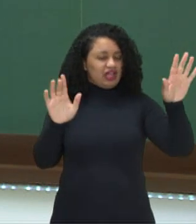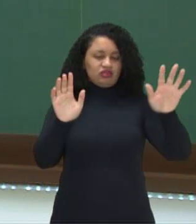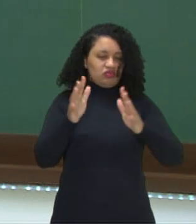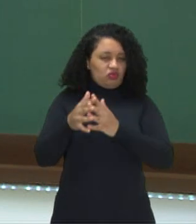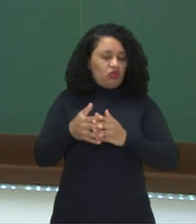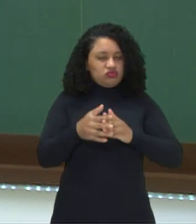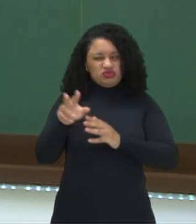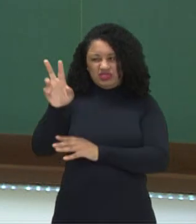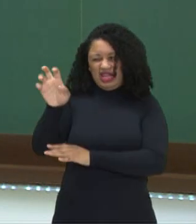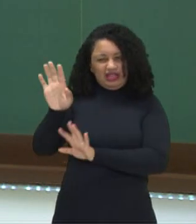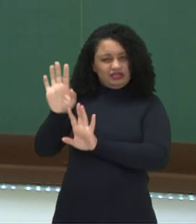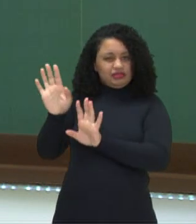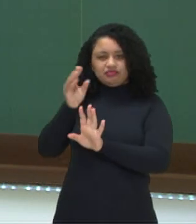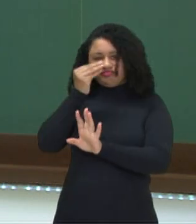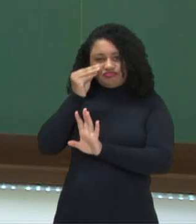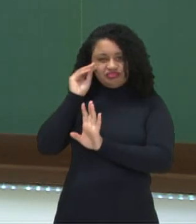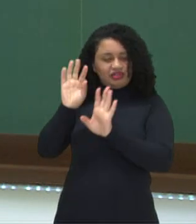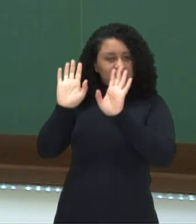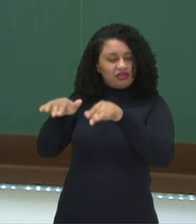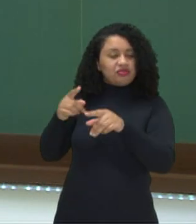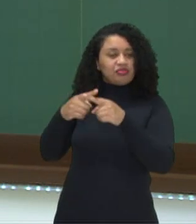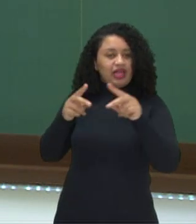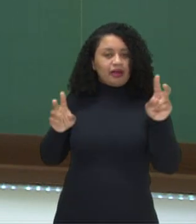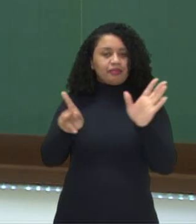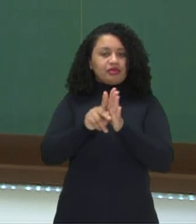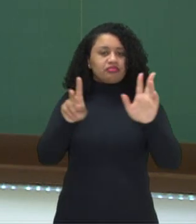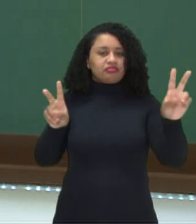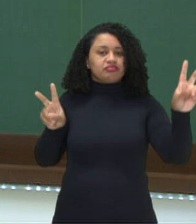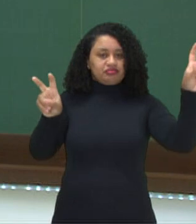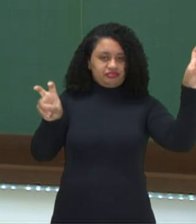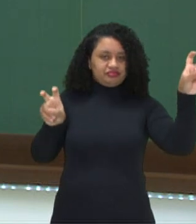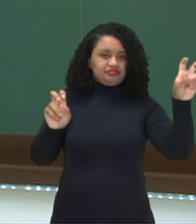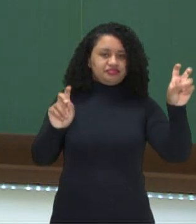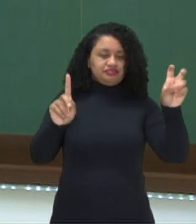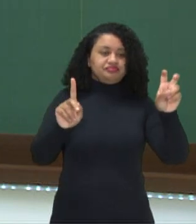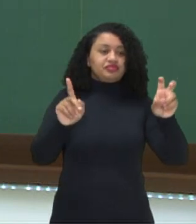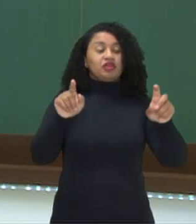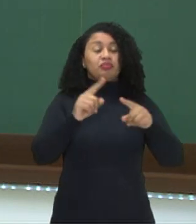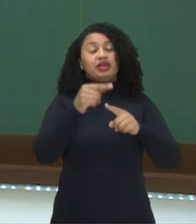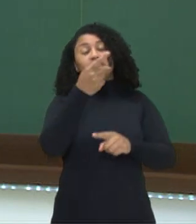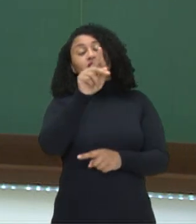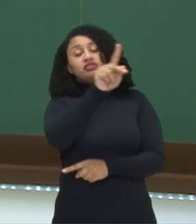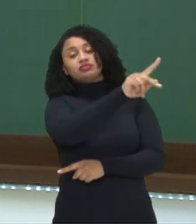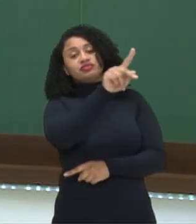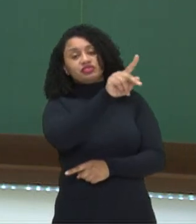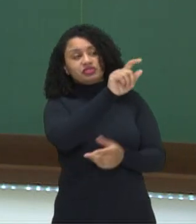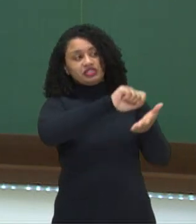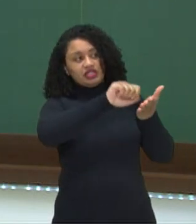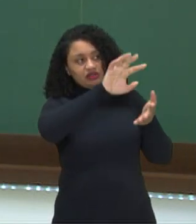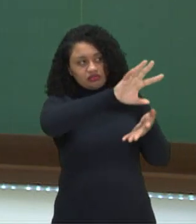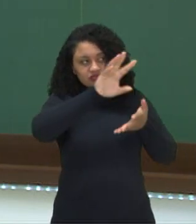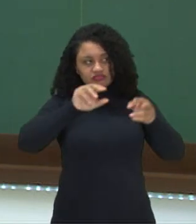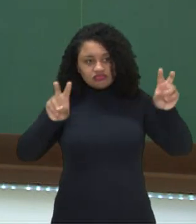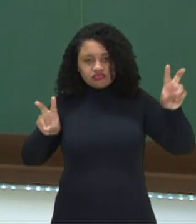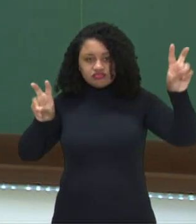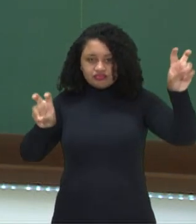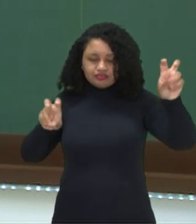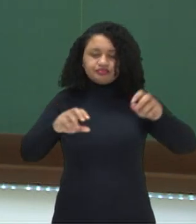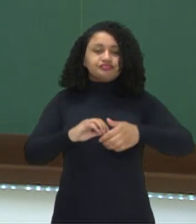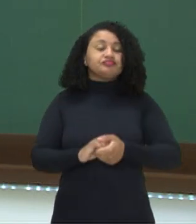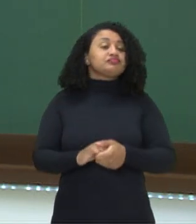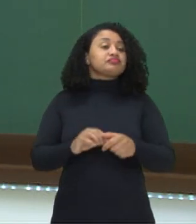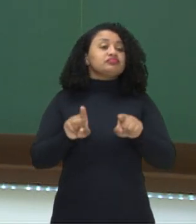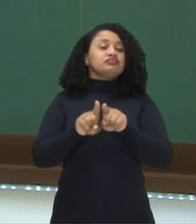confundir, não tem nenhuma parada aqui diferente por causa dessas aspas, tá bom? É só para fechar o que a professora escreveu no quadro. Outra